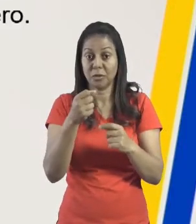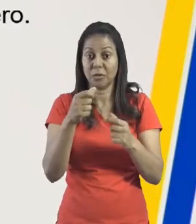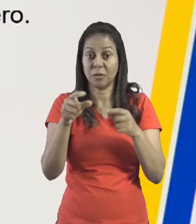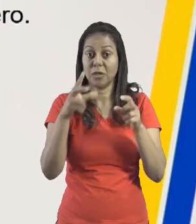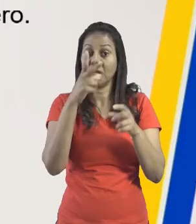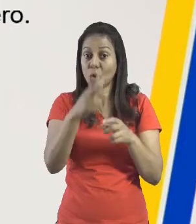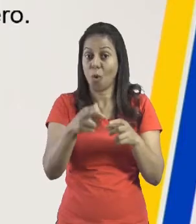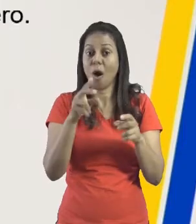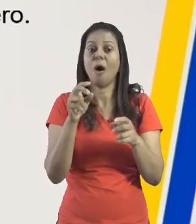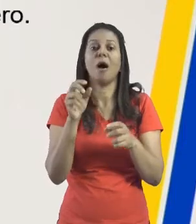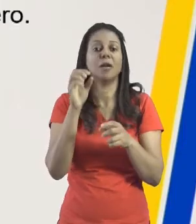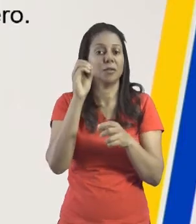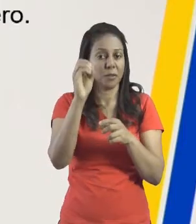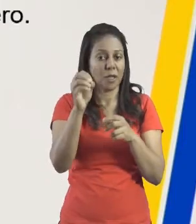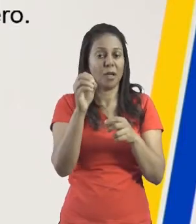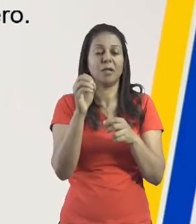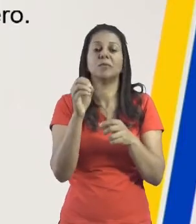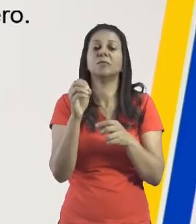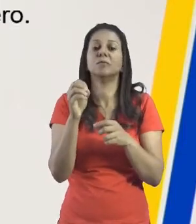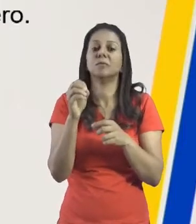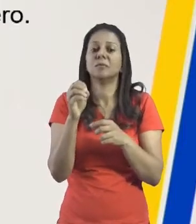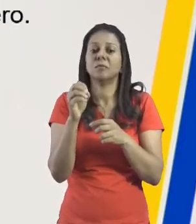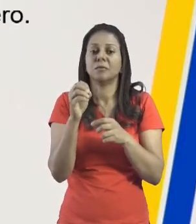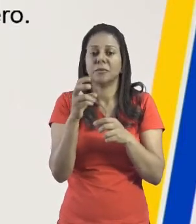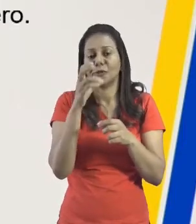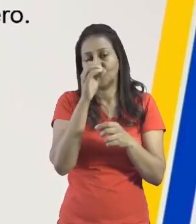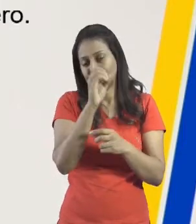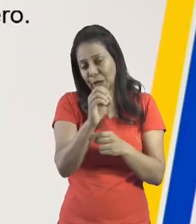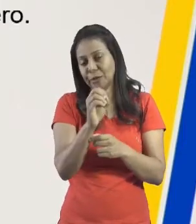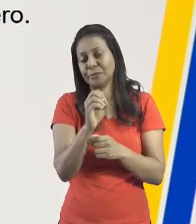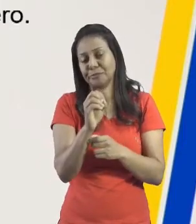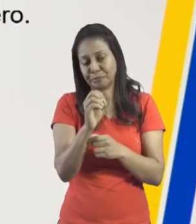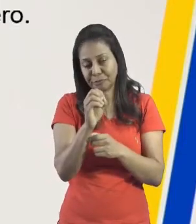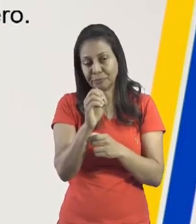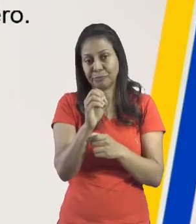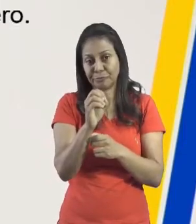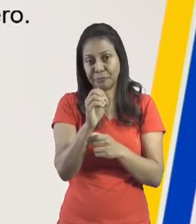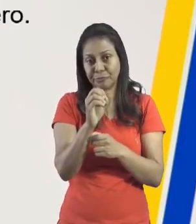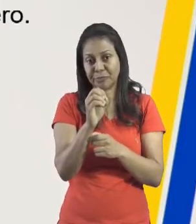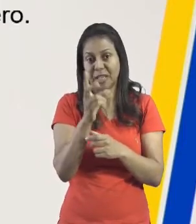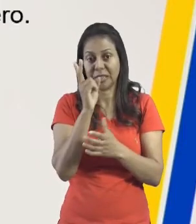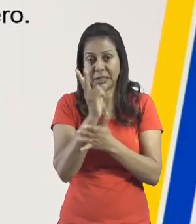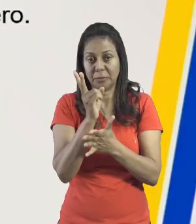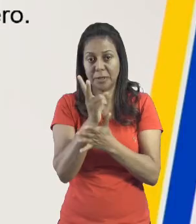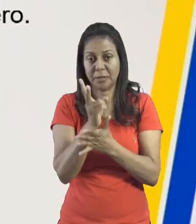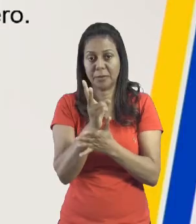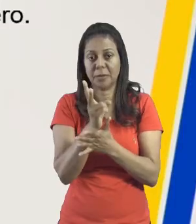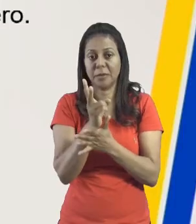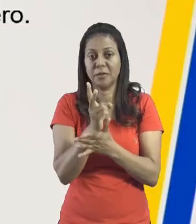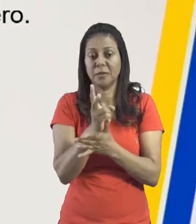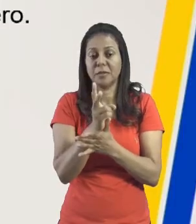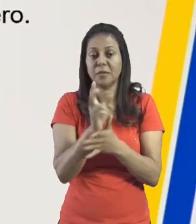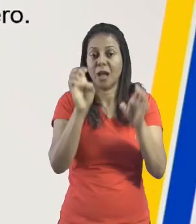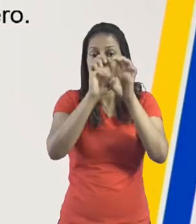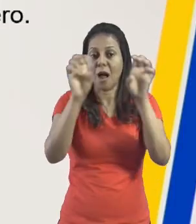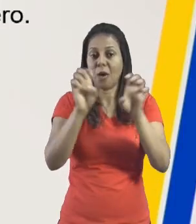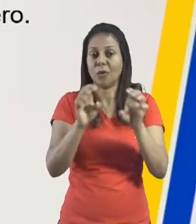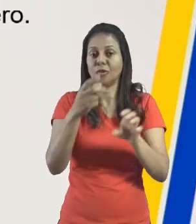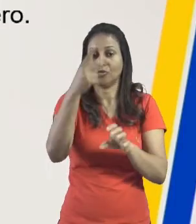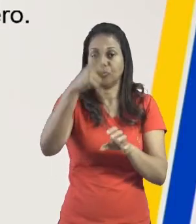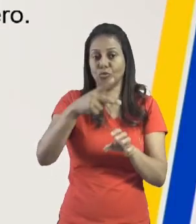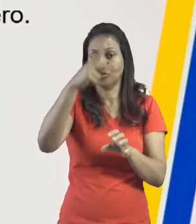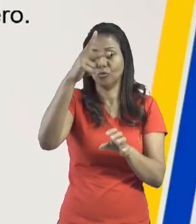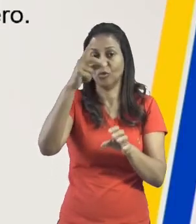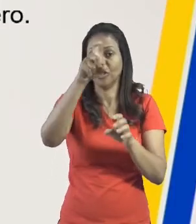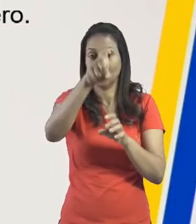zero, só pode ser quem, gente? Só pode ser zero. Então, nessas duas outras equações, x também